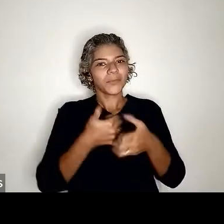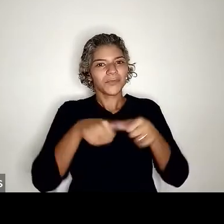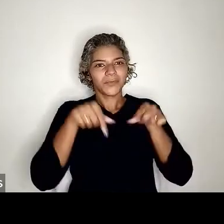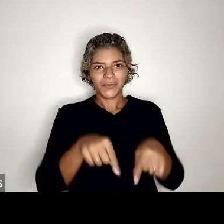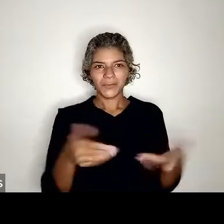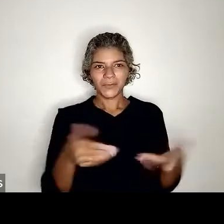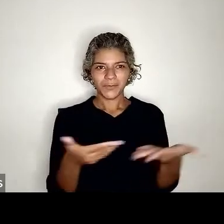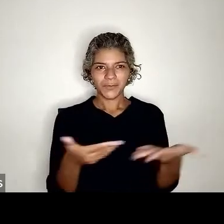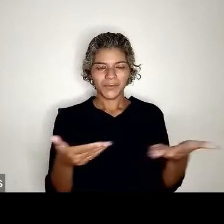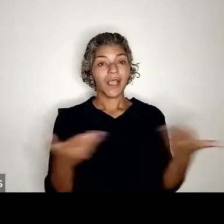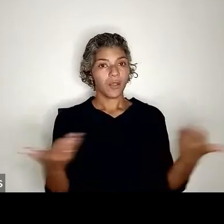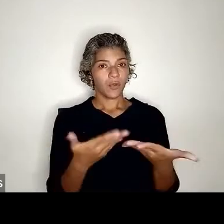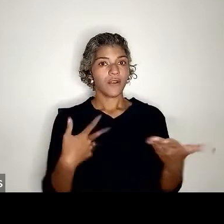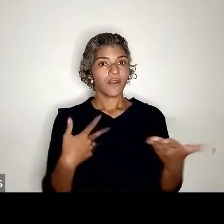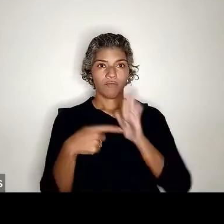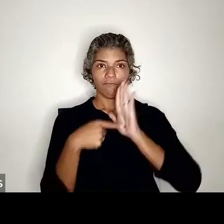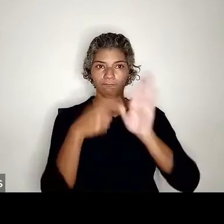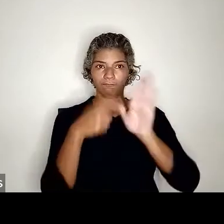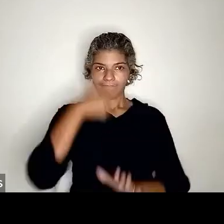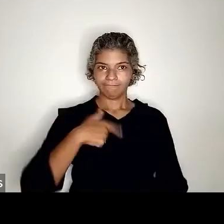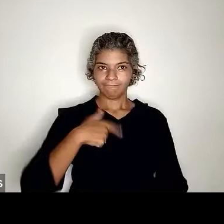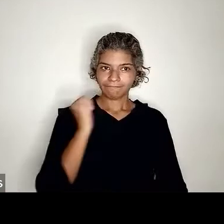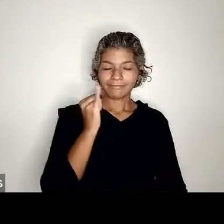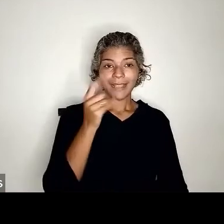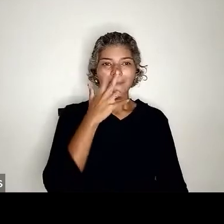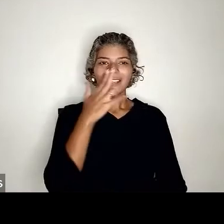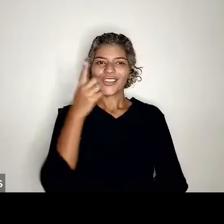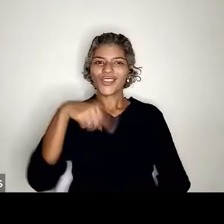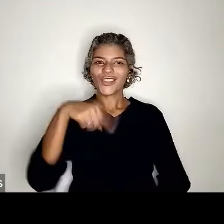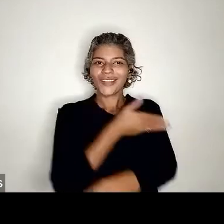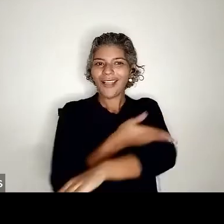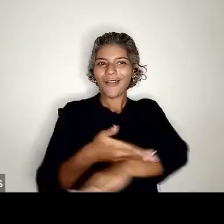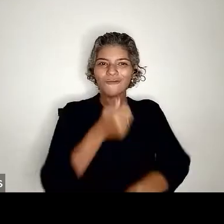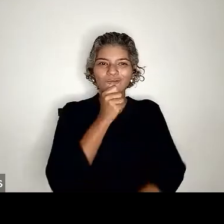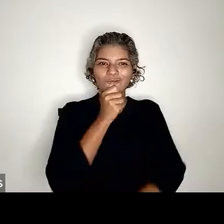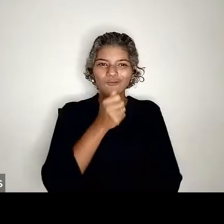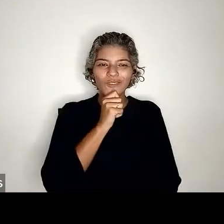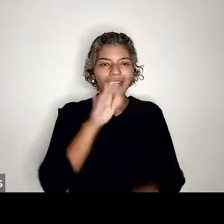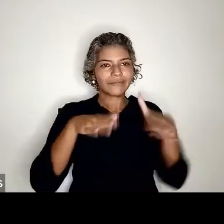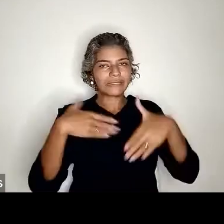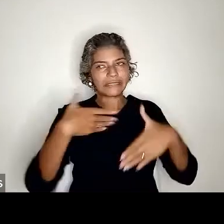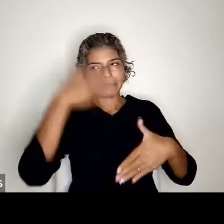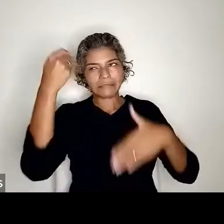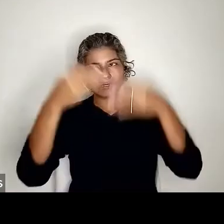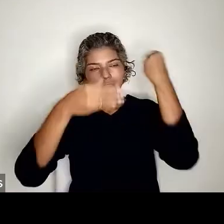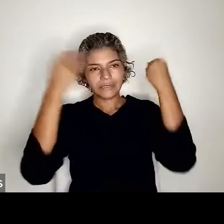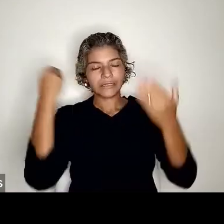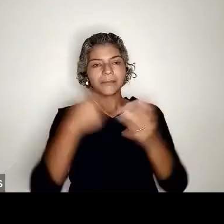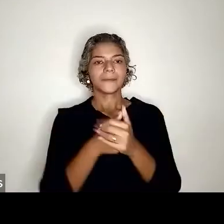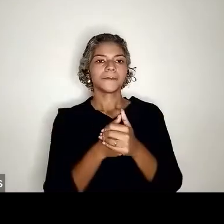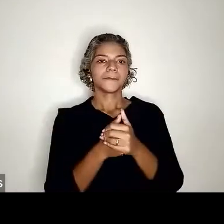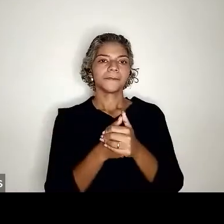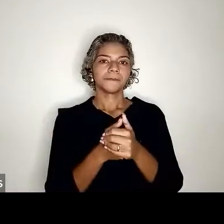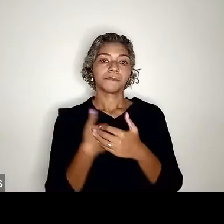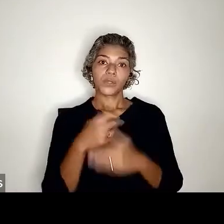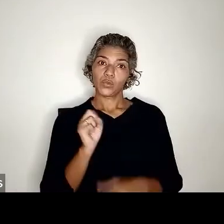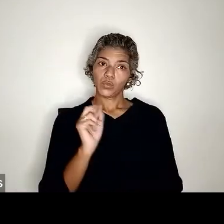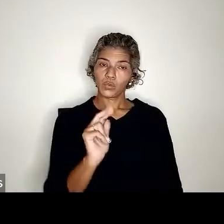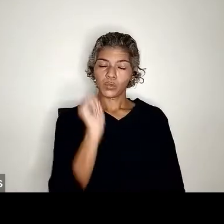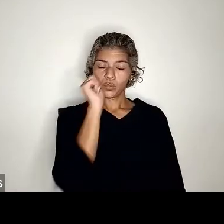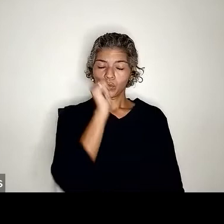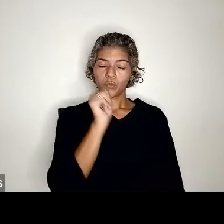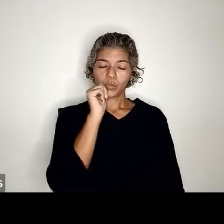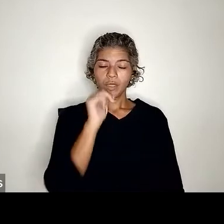minha auto-apresentação, a gente também ainda não está acostumado e às vezes a gente esquece. Eu sou uma mulher parda, eu